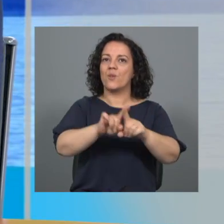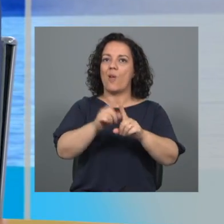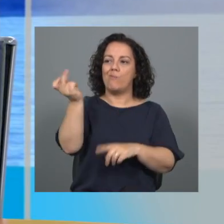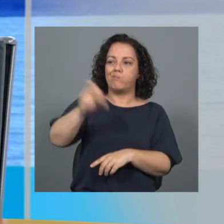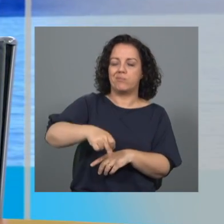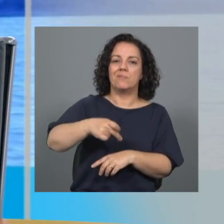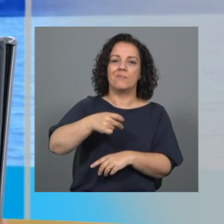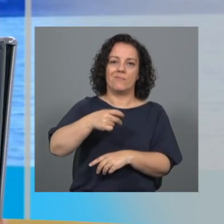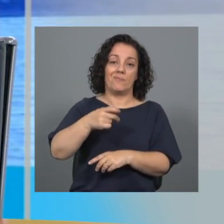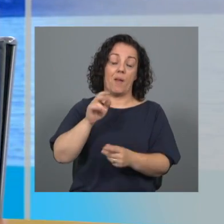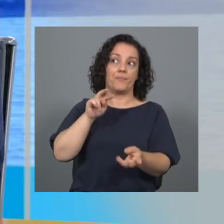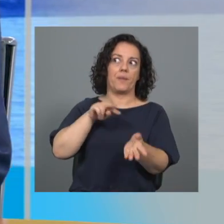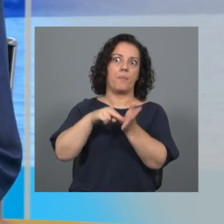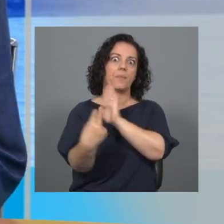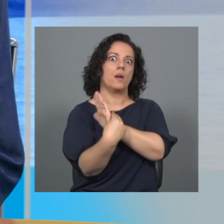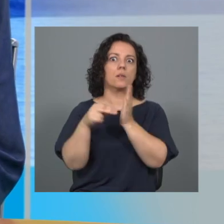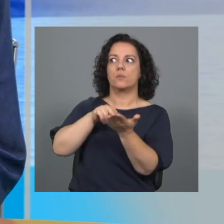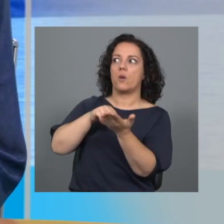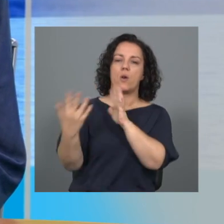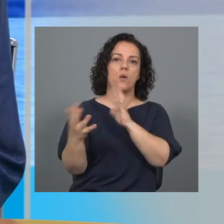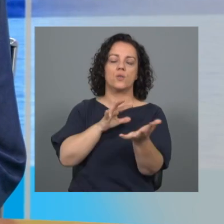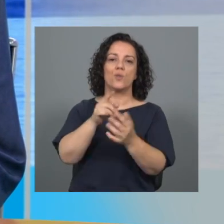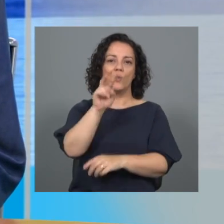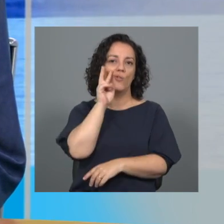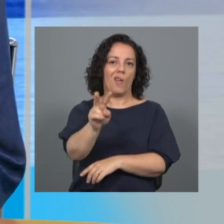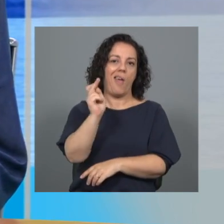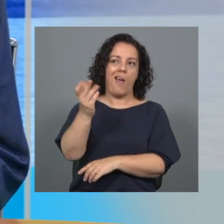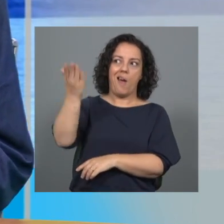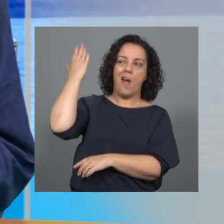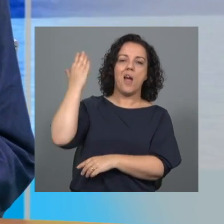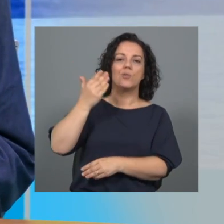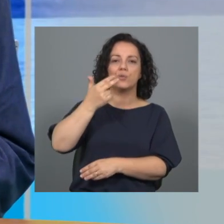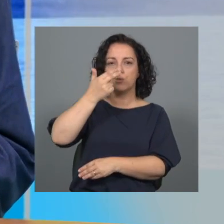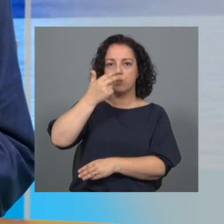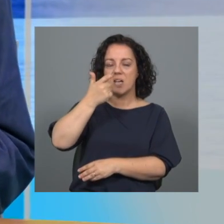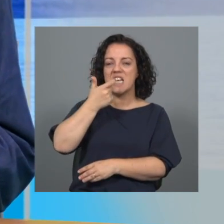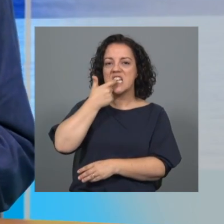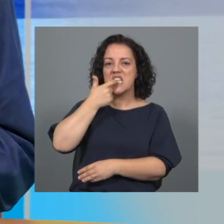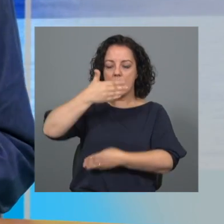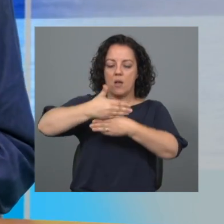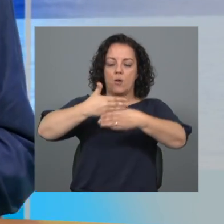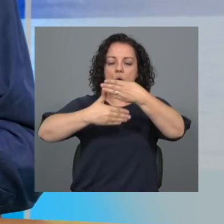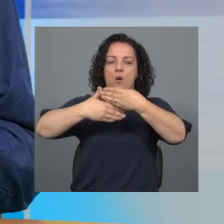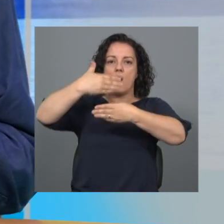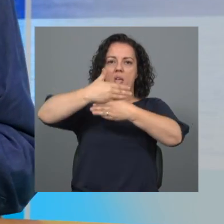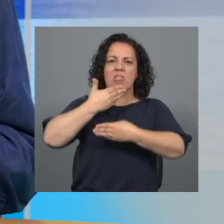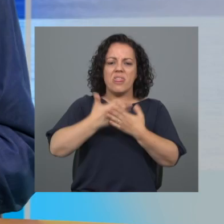Isto é um paradoxo, não é? Porque nós vemos aquele muro que foi construído há vários anos e que divide